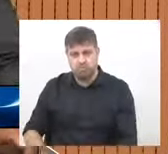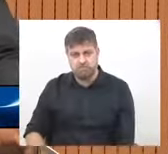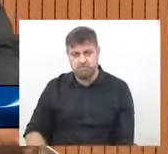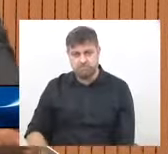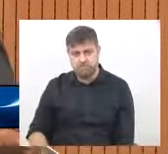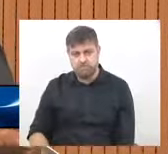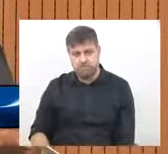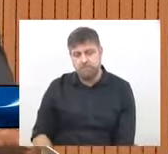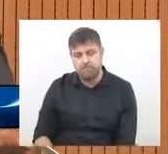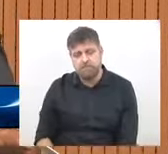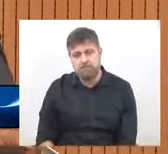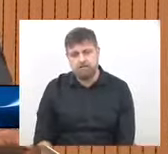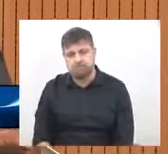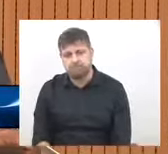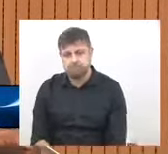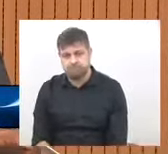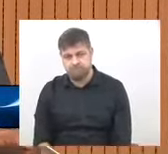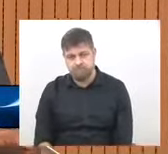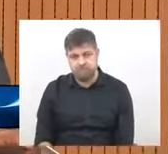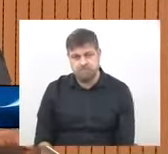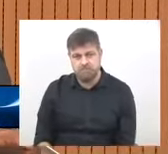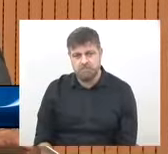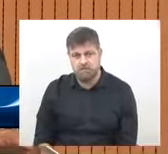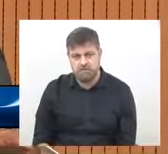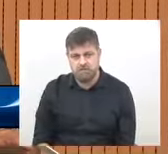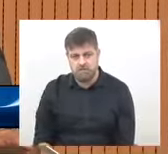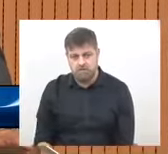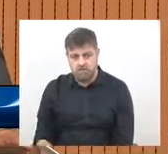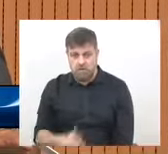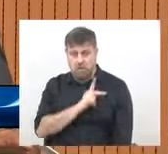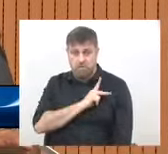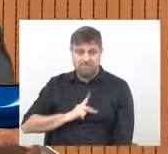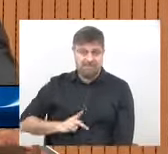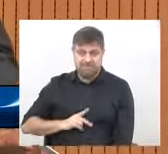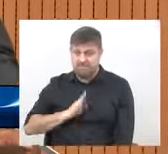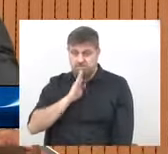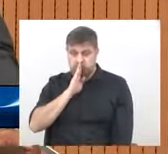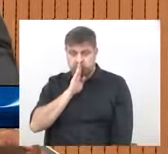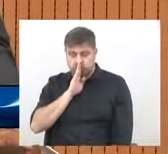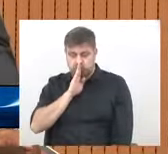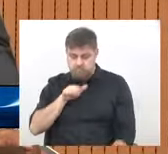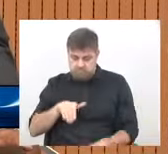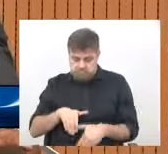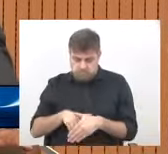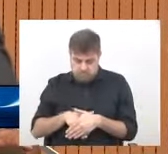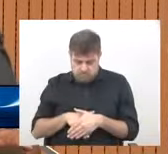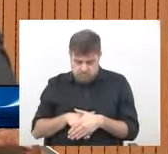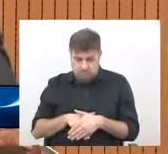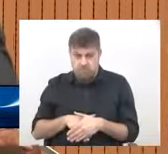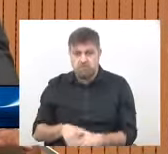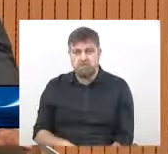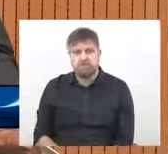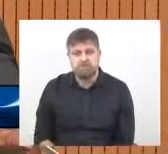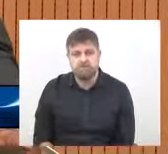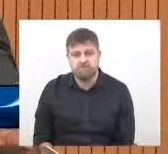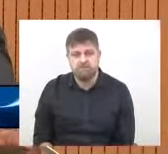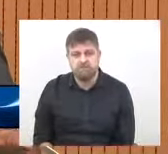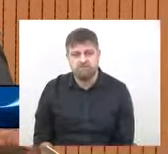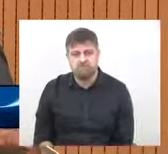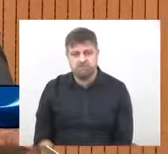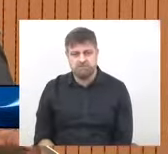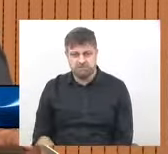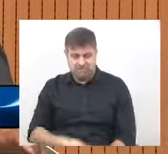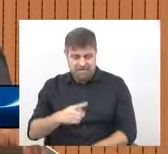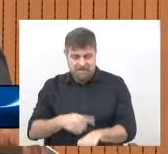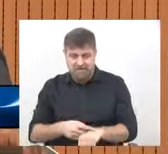um conjunto da sociedade, e ele não pode se calar, ele não pode abaixar suas vozes em